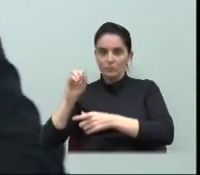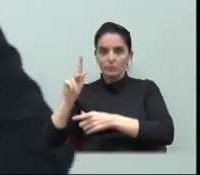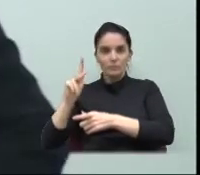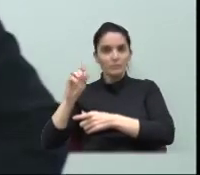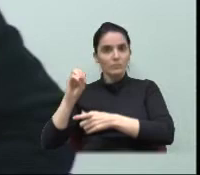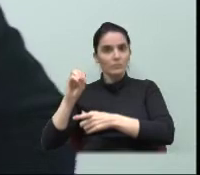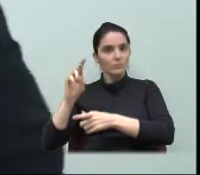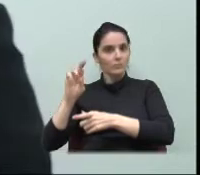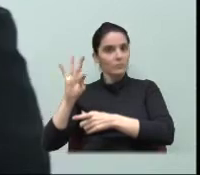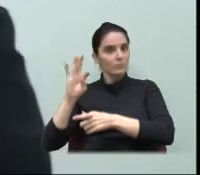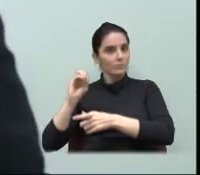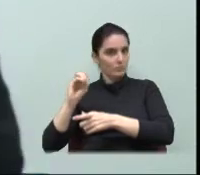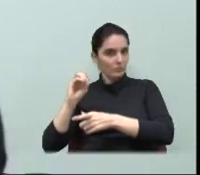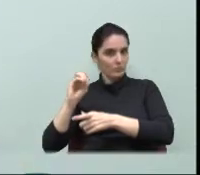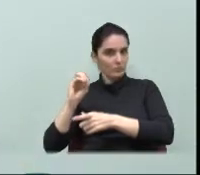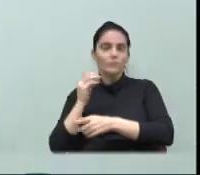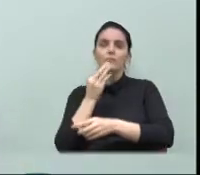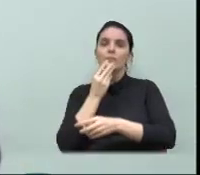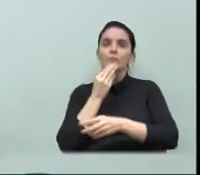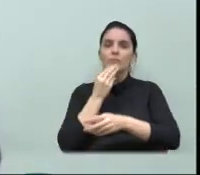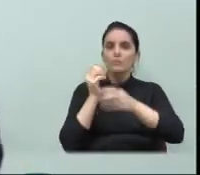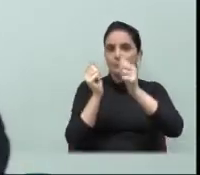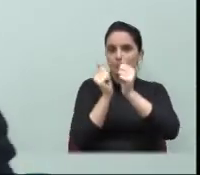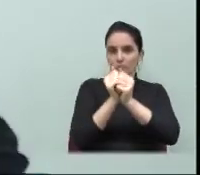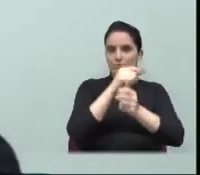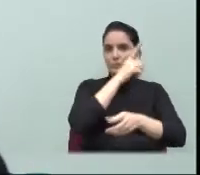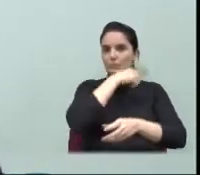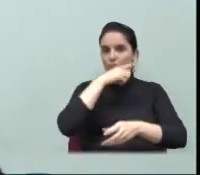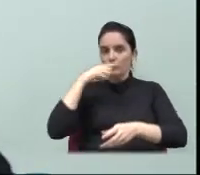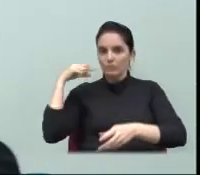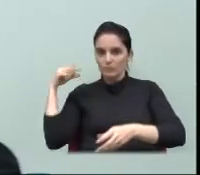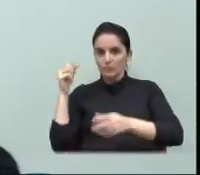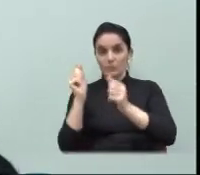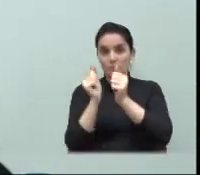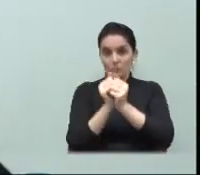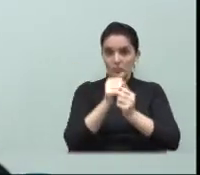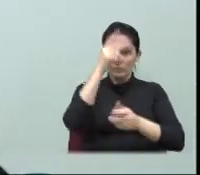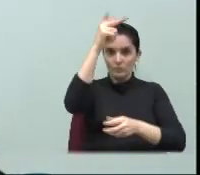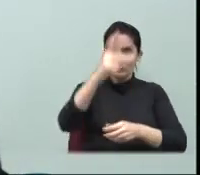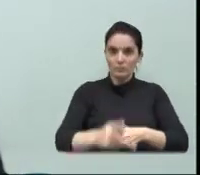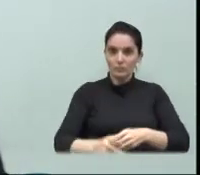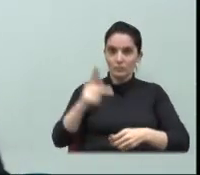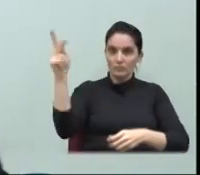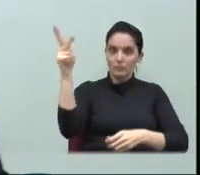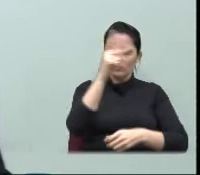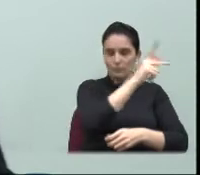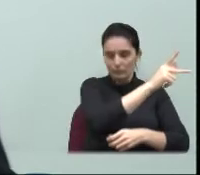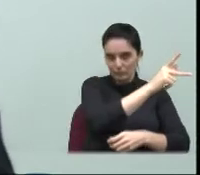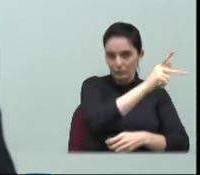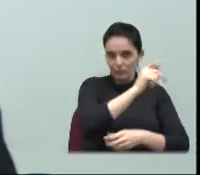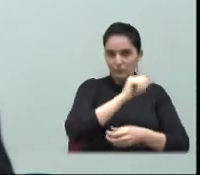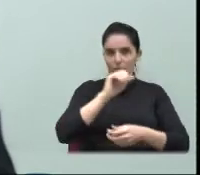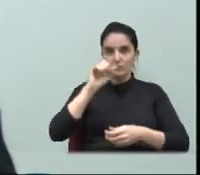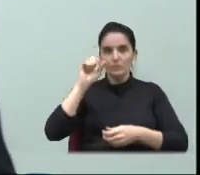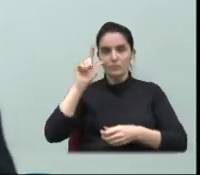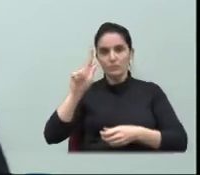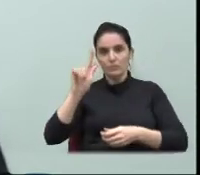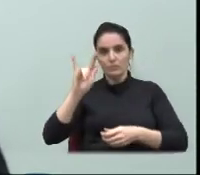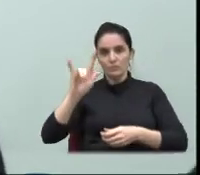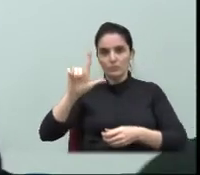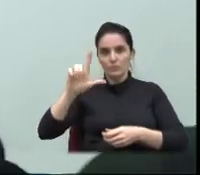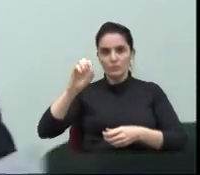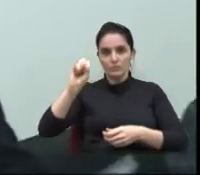eu e a doutora Mayra estivemos com o padre Gilson, que é pároco ali da paróquia São Marcos, ali na região